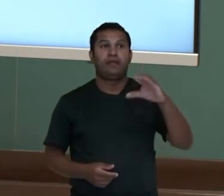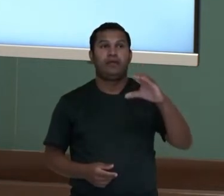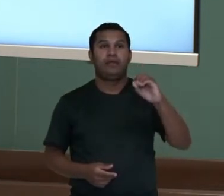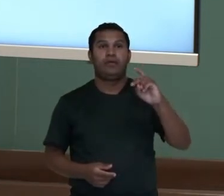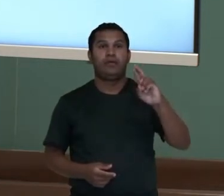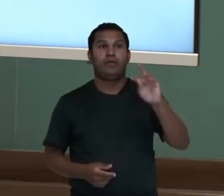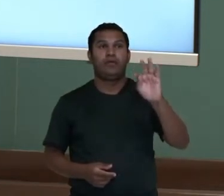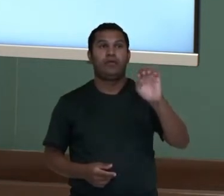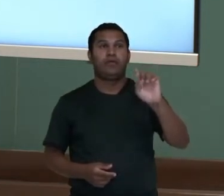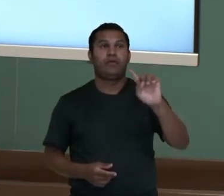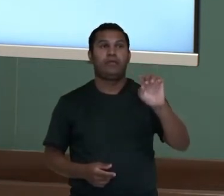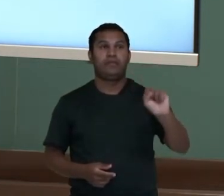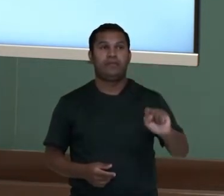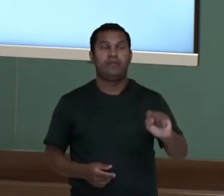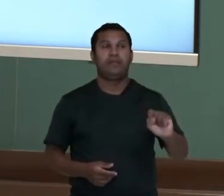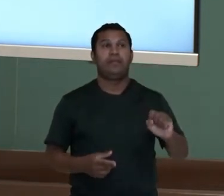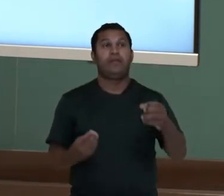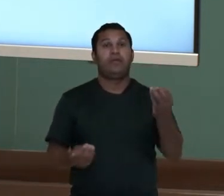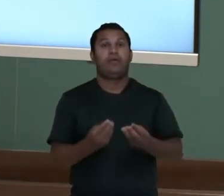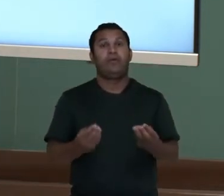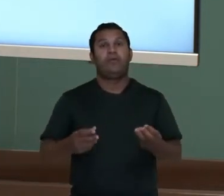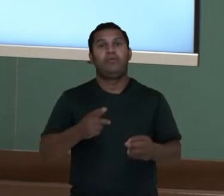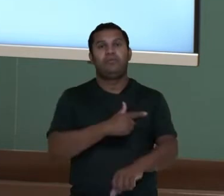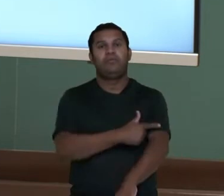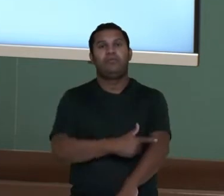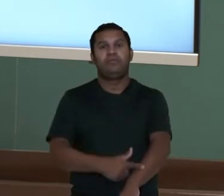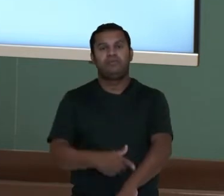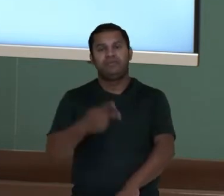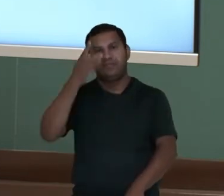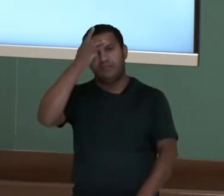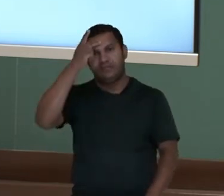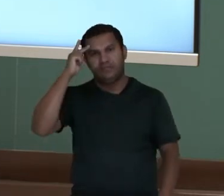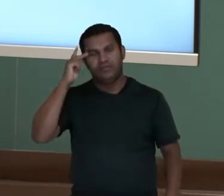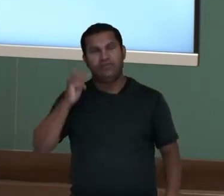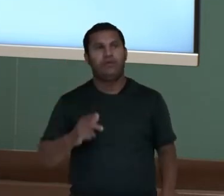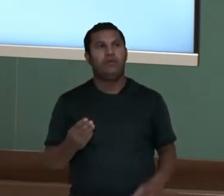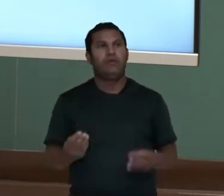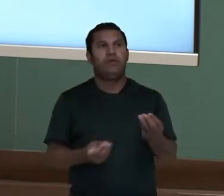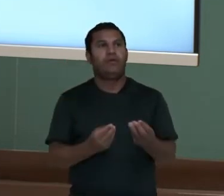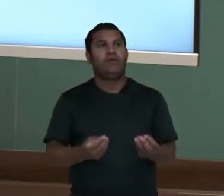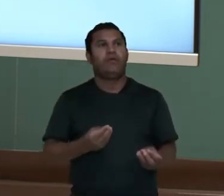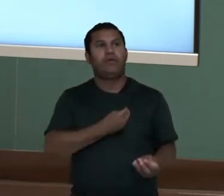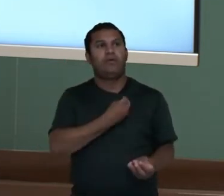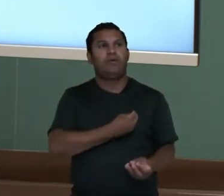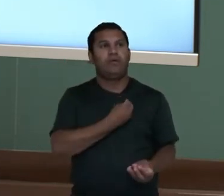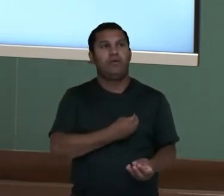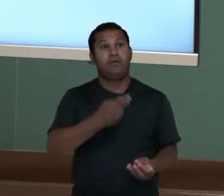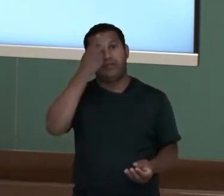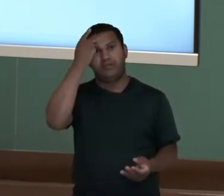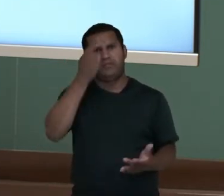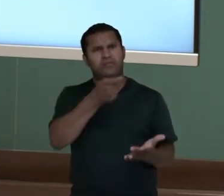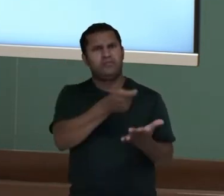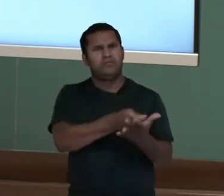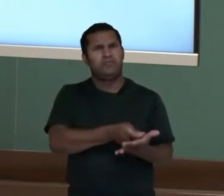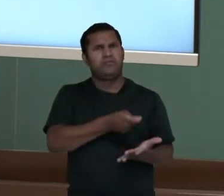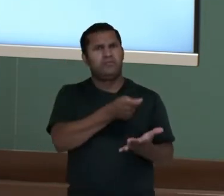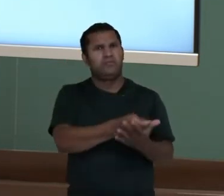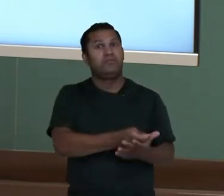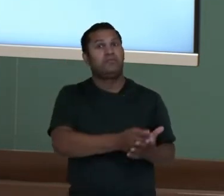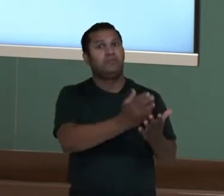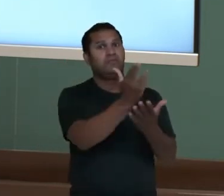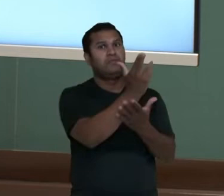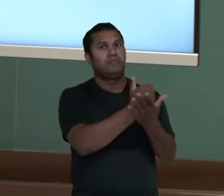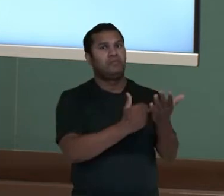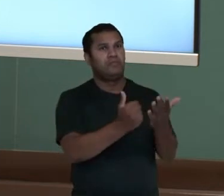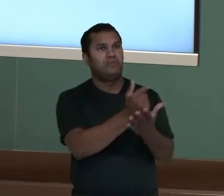sisuda, aqui a população nativa, né, em uma relação mais cabisbaixa, né, mais acuado. A gente